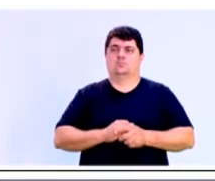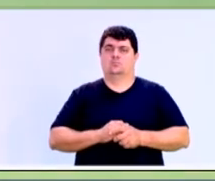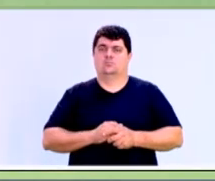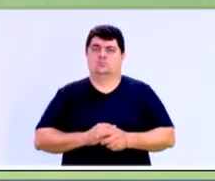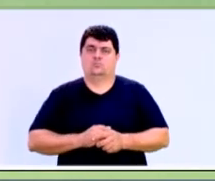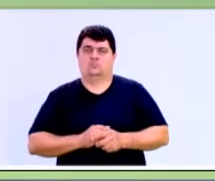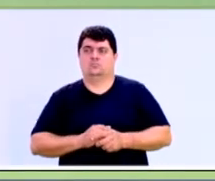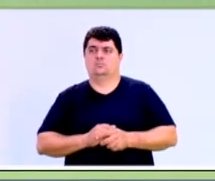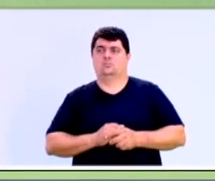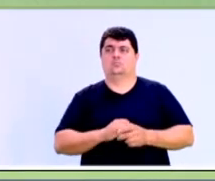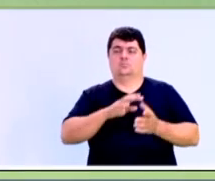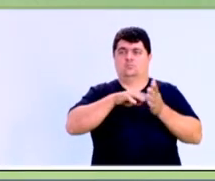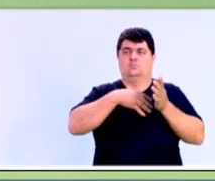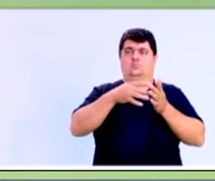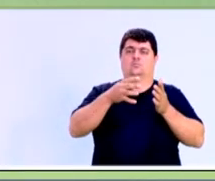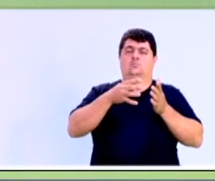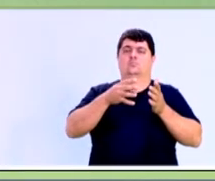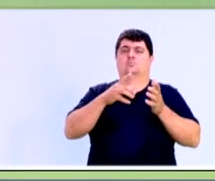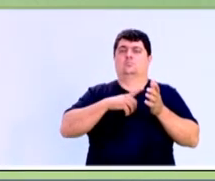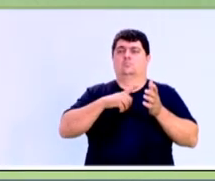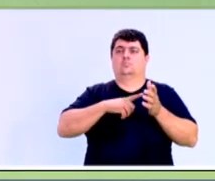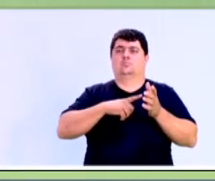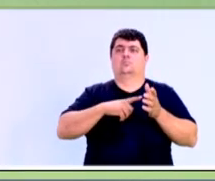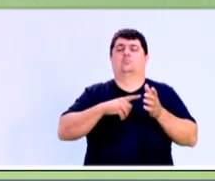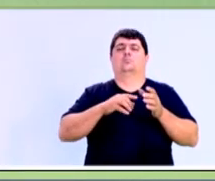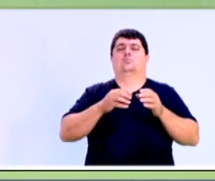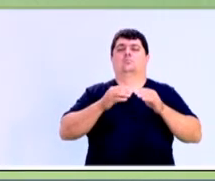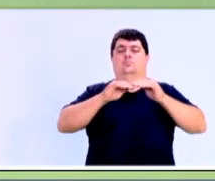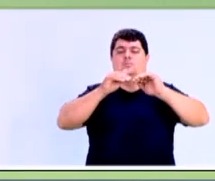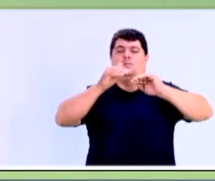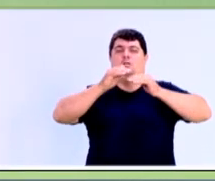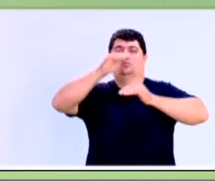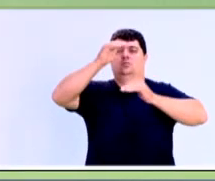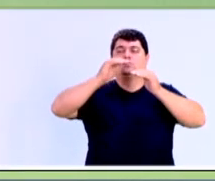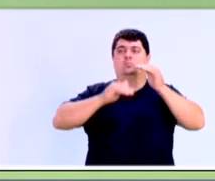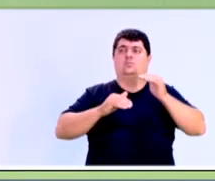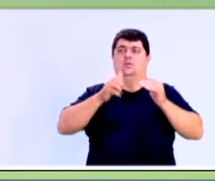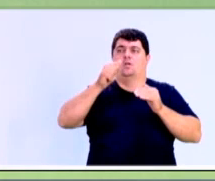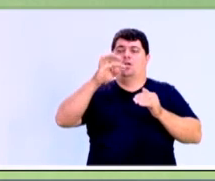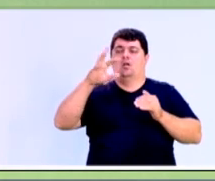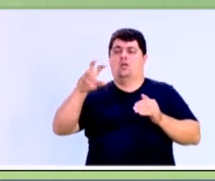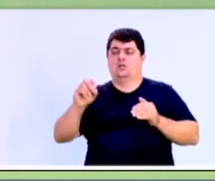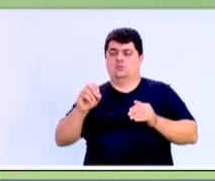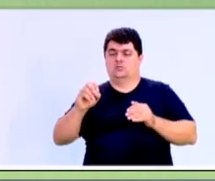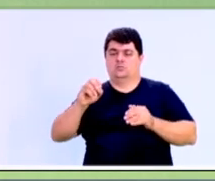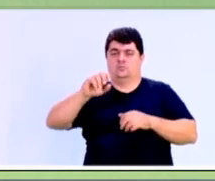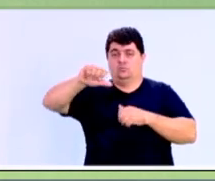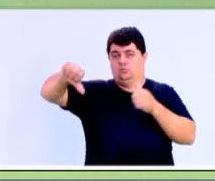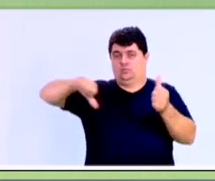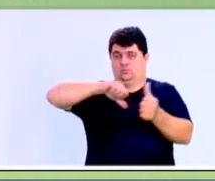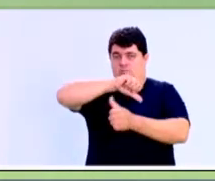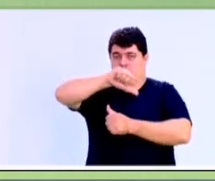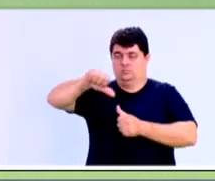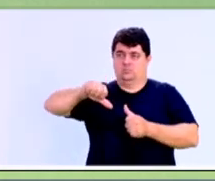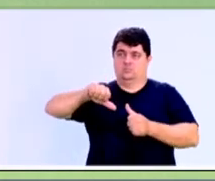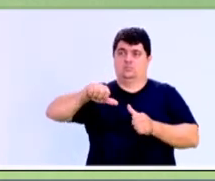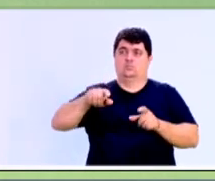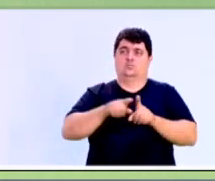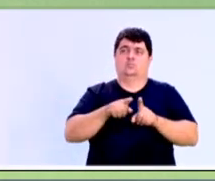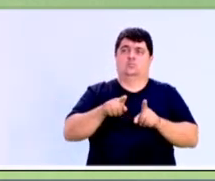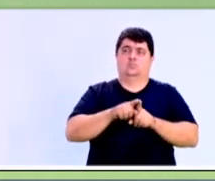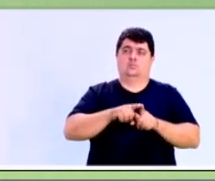Considero o balanço apresentado na 1. E aqui a gente separou, correto? Ativo circulante financeiro, que eu tenho 19